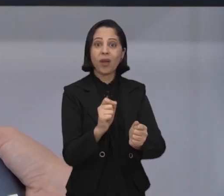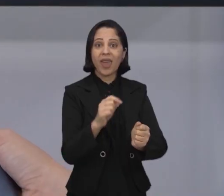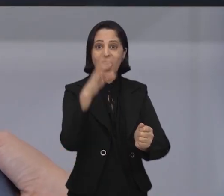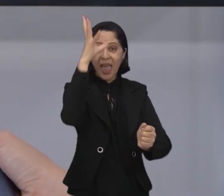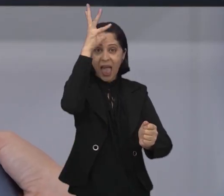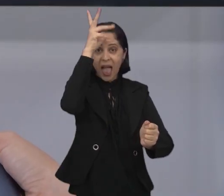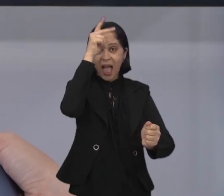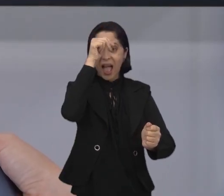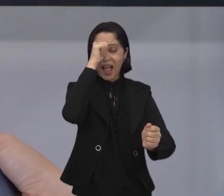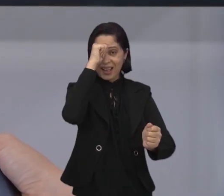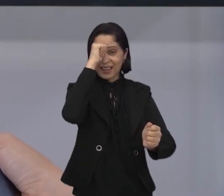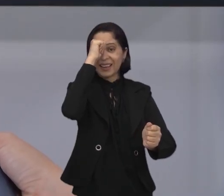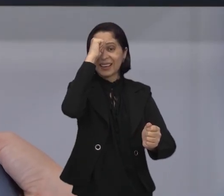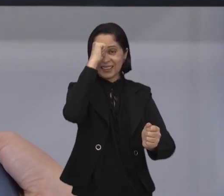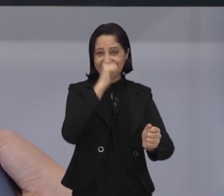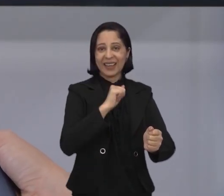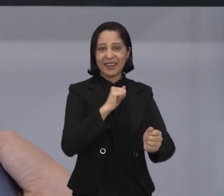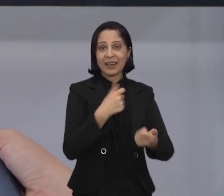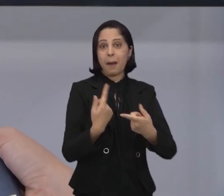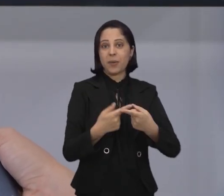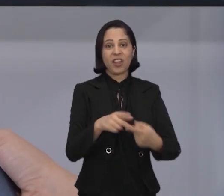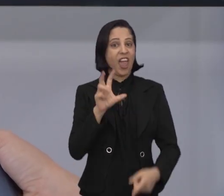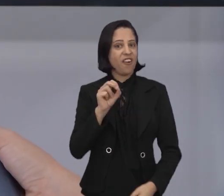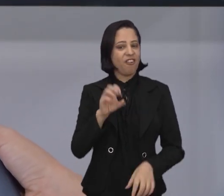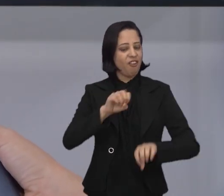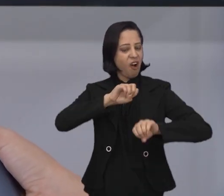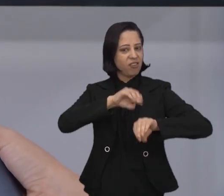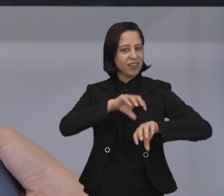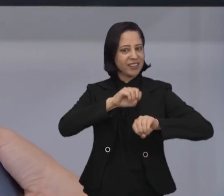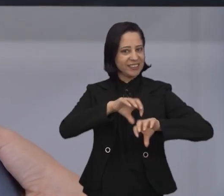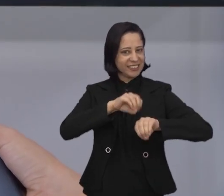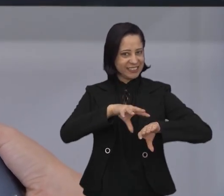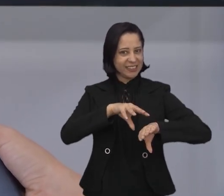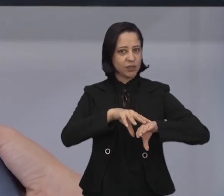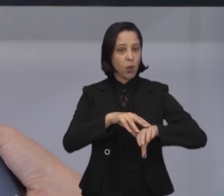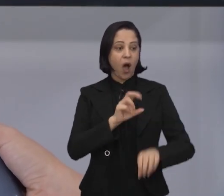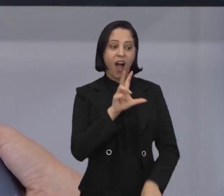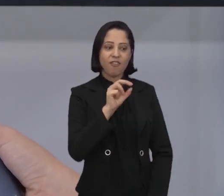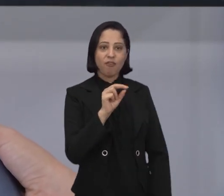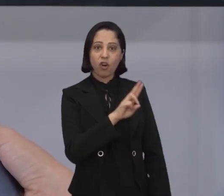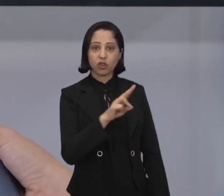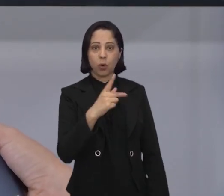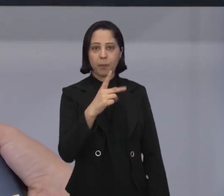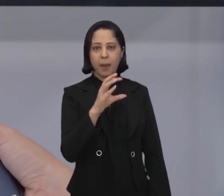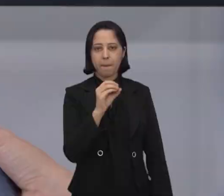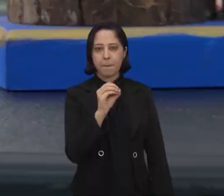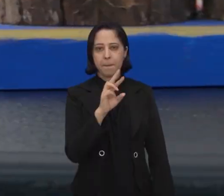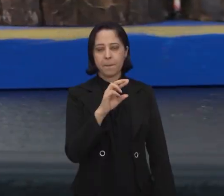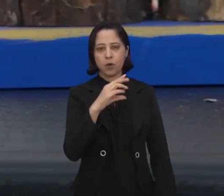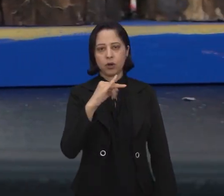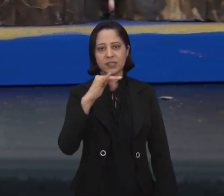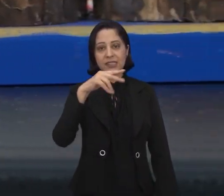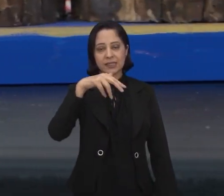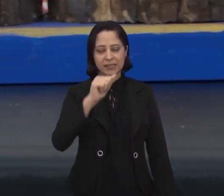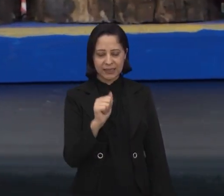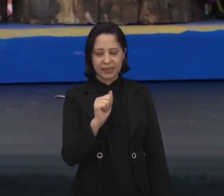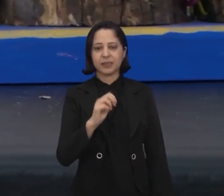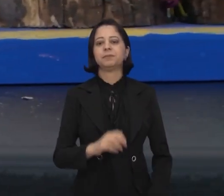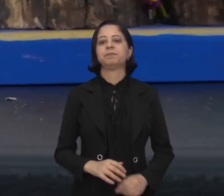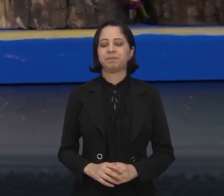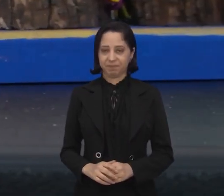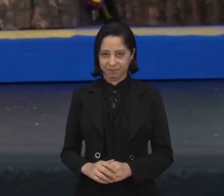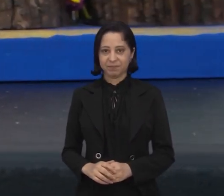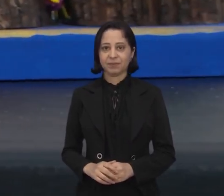Tudo surgiu, começou com a galinha e foi a avó dela que ensinou. A avó dela chamava Porcina Andrade. Era o início de